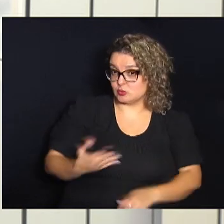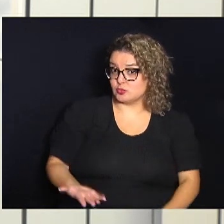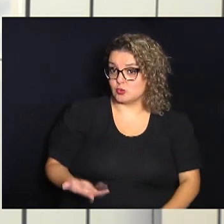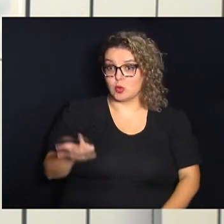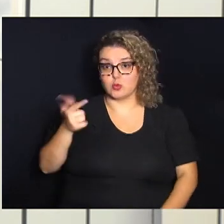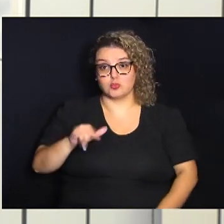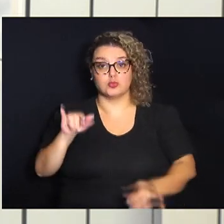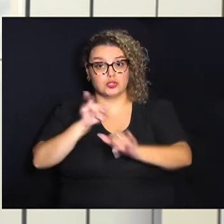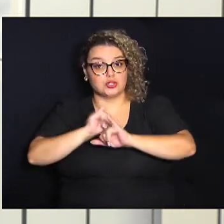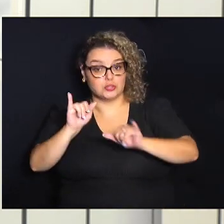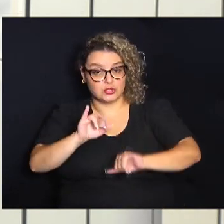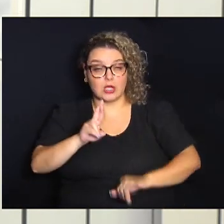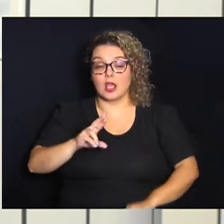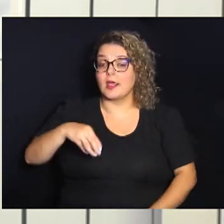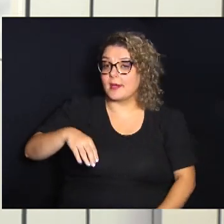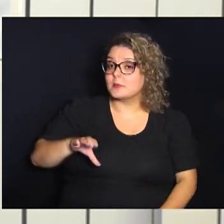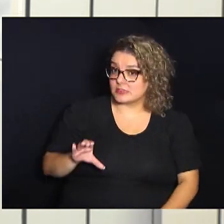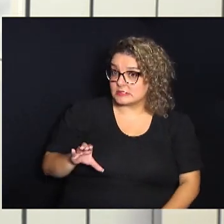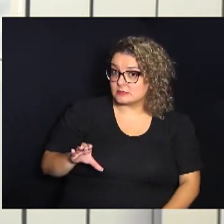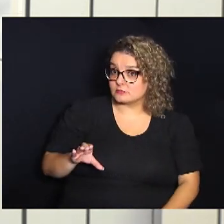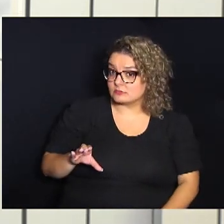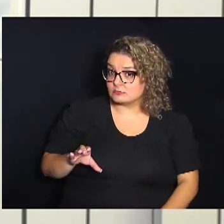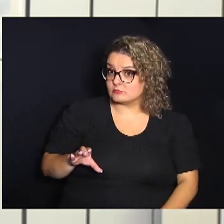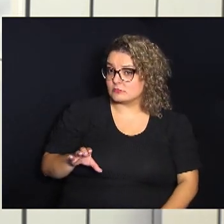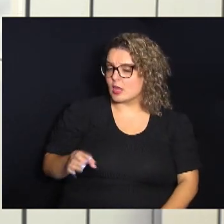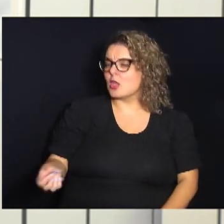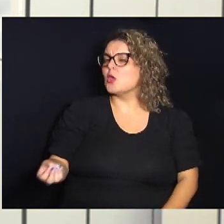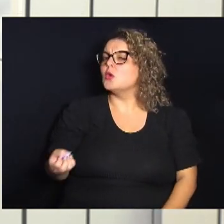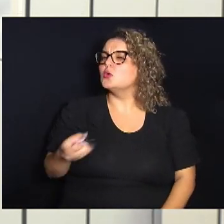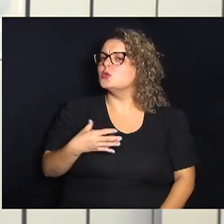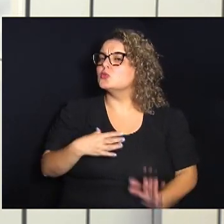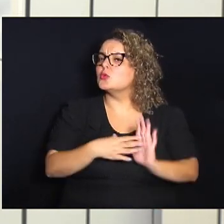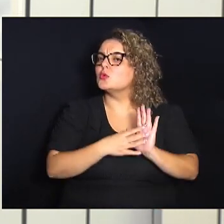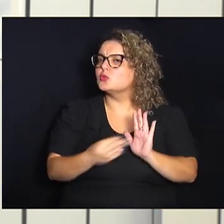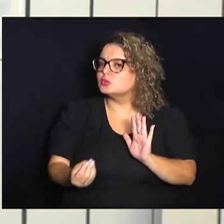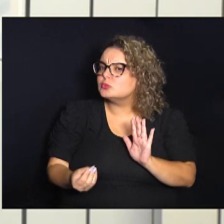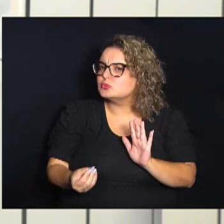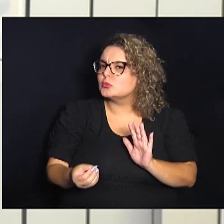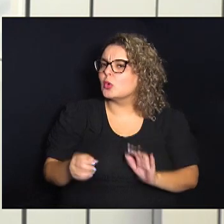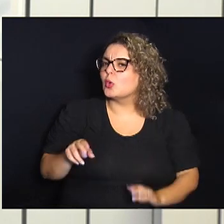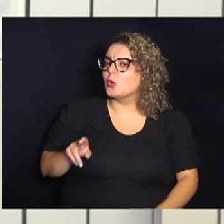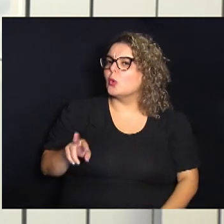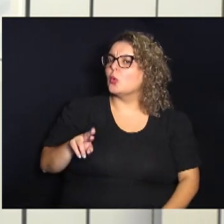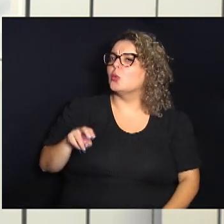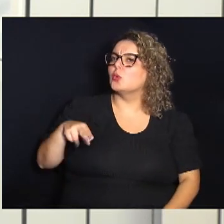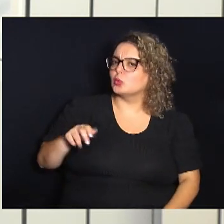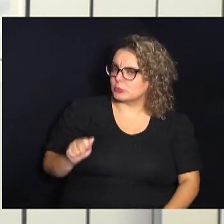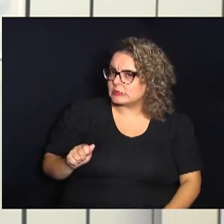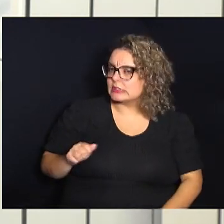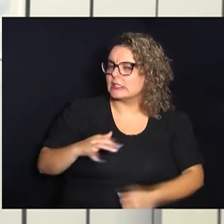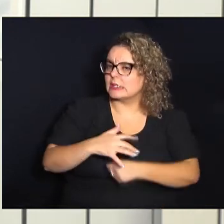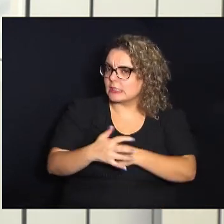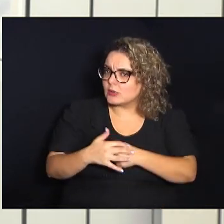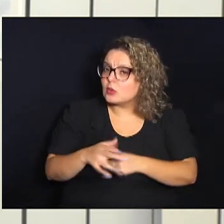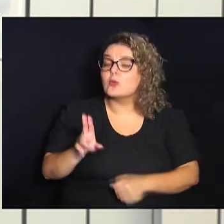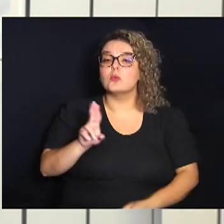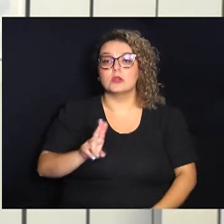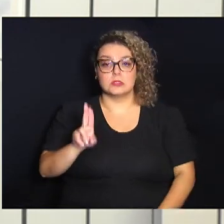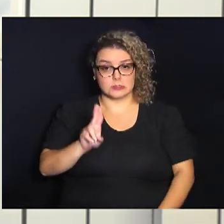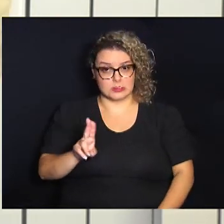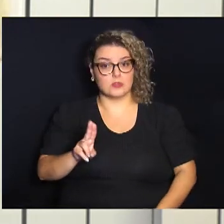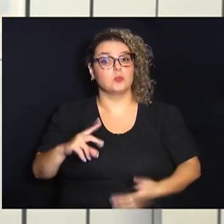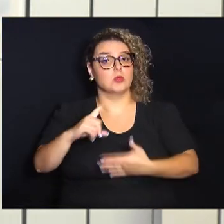as notícias da metrópole de Campinas e um novo modelo de urna eletrônica vai ser utilizada